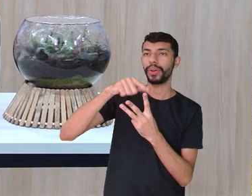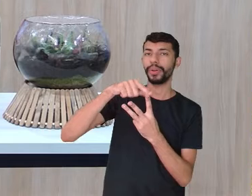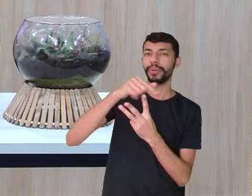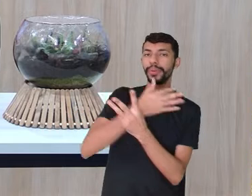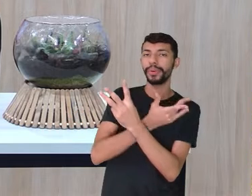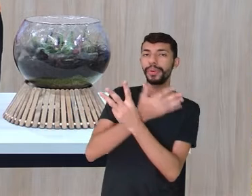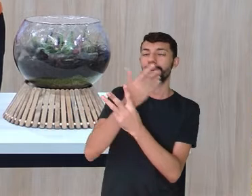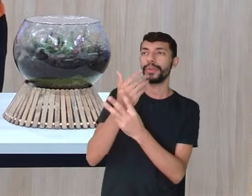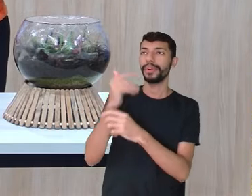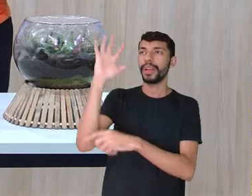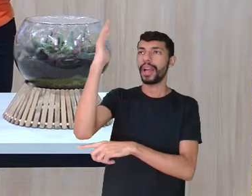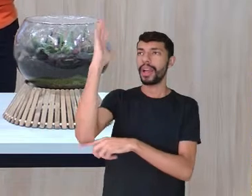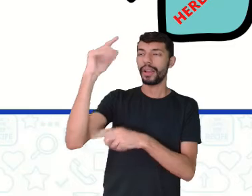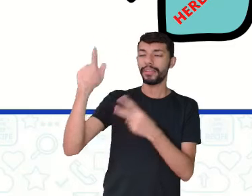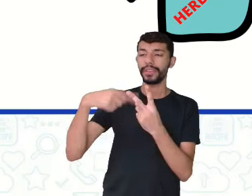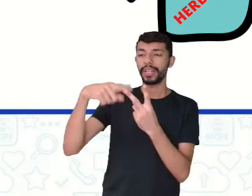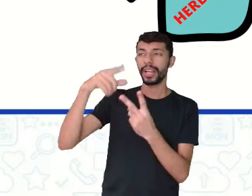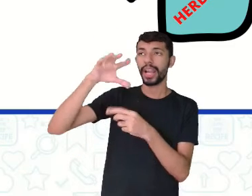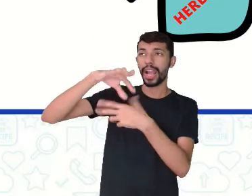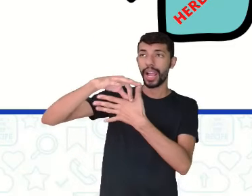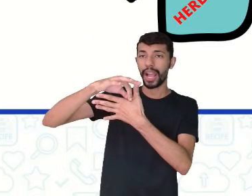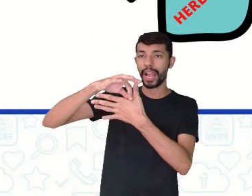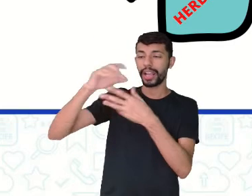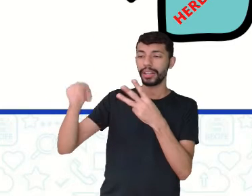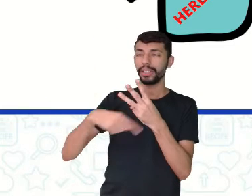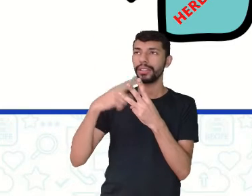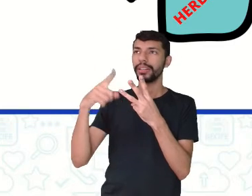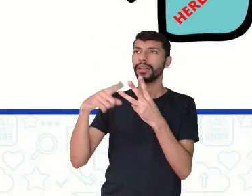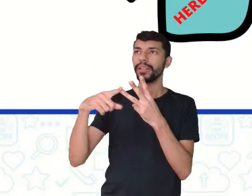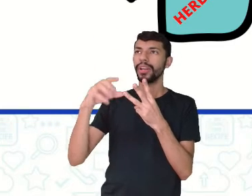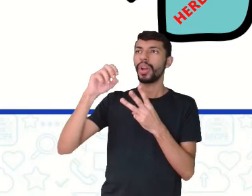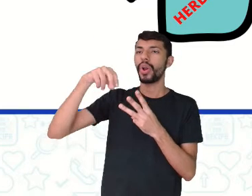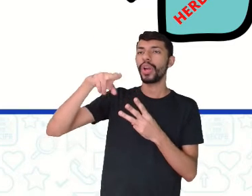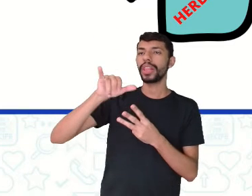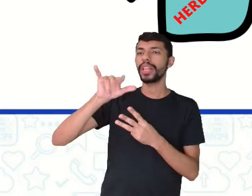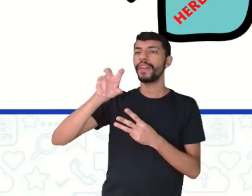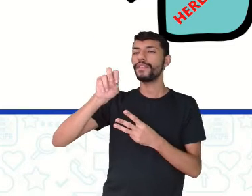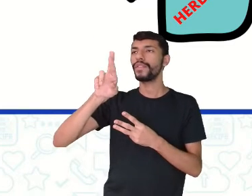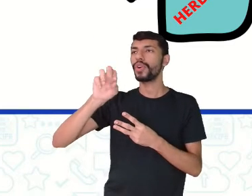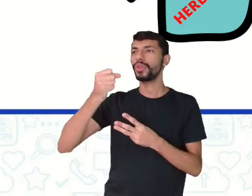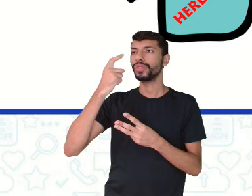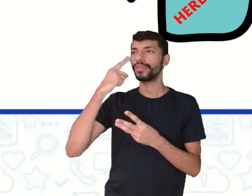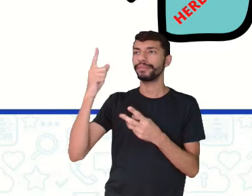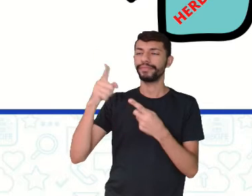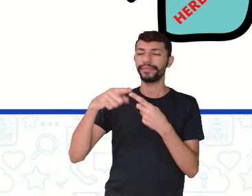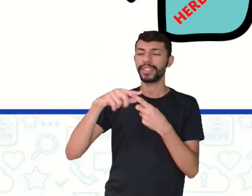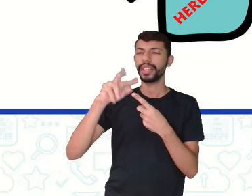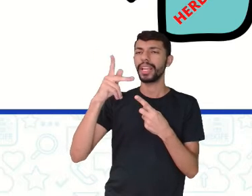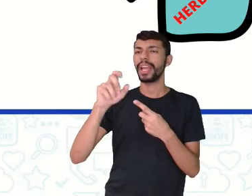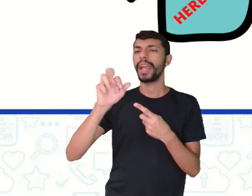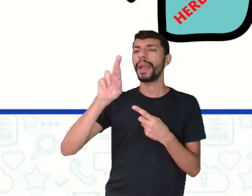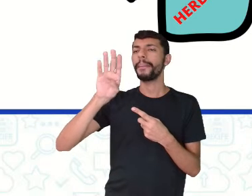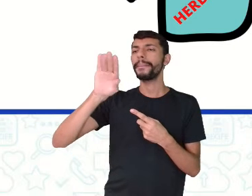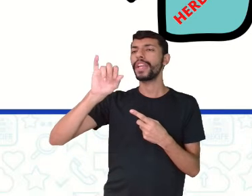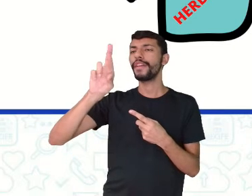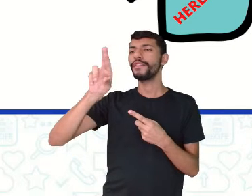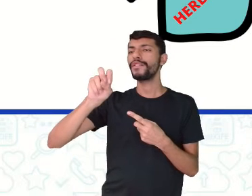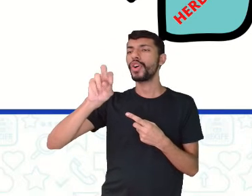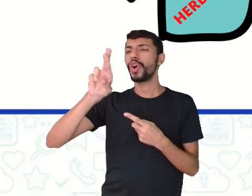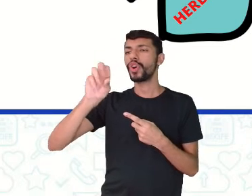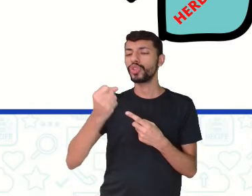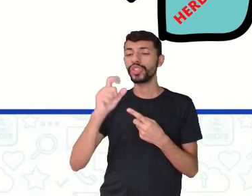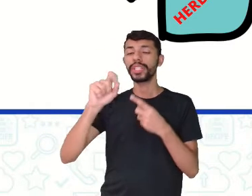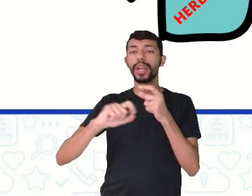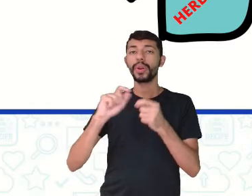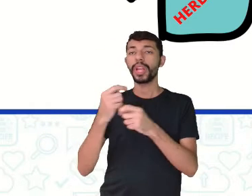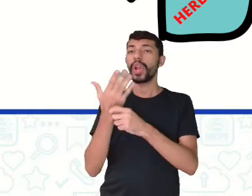herbívoros, carnívoros e onívoros, né? Os herbívoros, aqueles que se alimentam mais de vegetais. Nós podemos ver